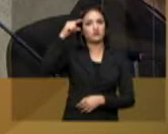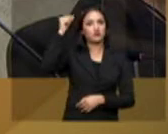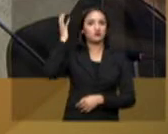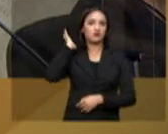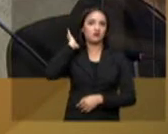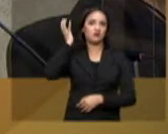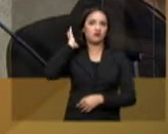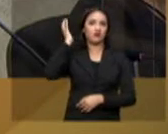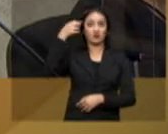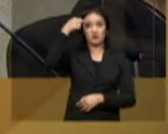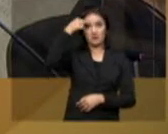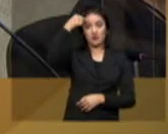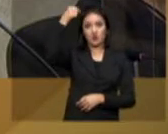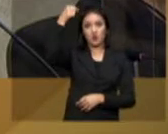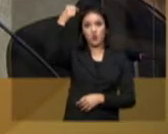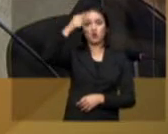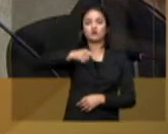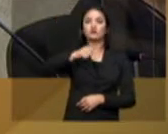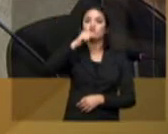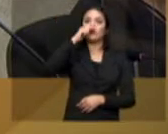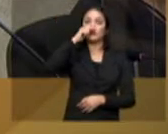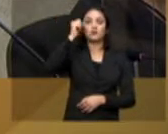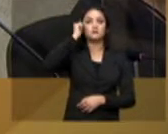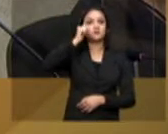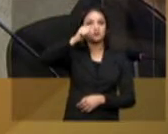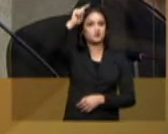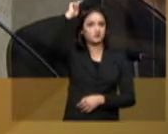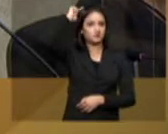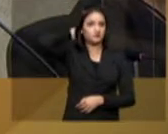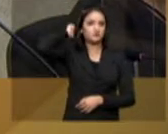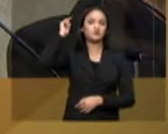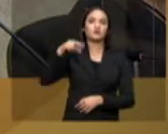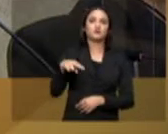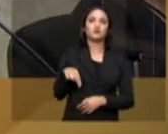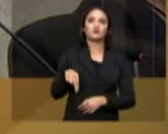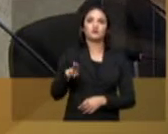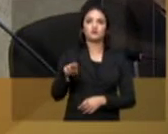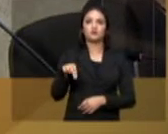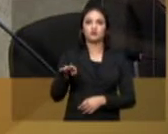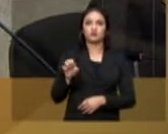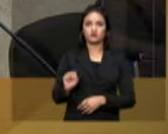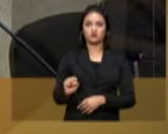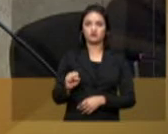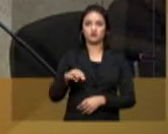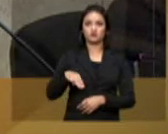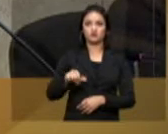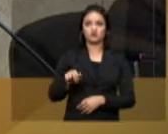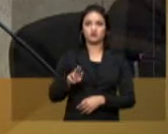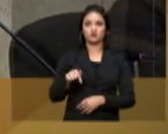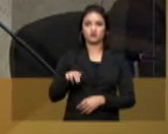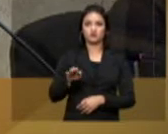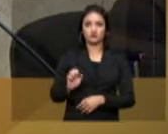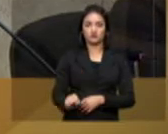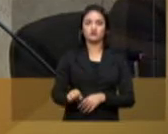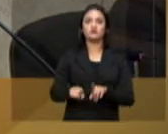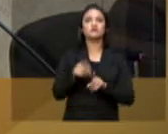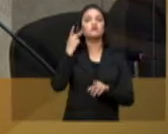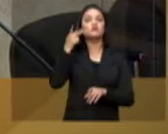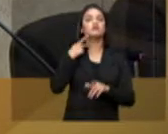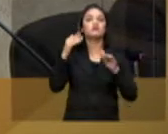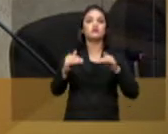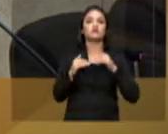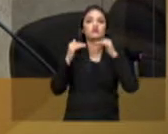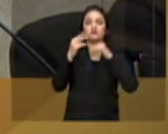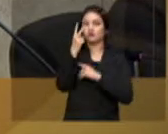Weber, Roberto Barroso, Edson Fachin, Alexandre de Moraes e Nunes Marques. Procurador-Geral da República, Dr. Antônio Augusto Brandão